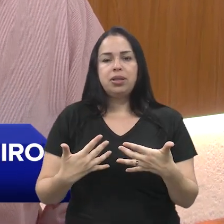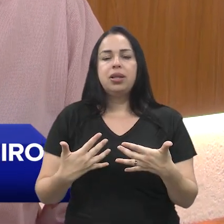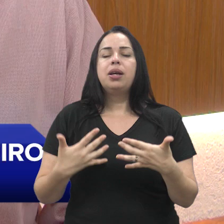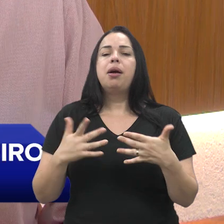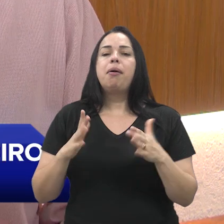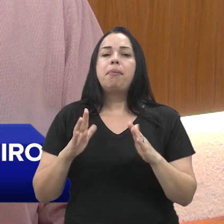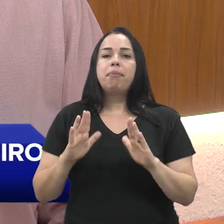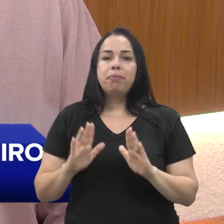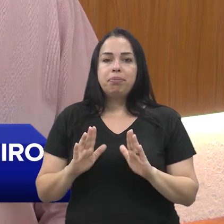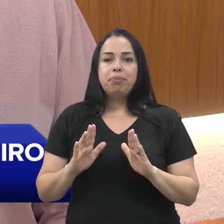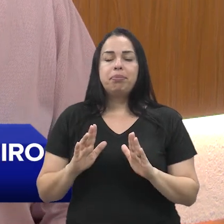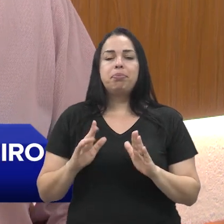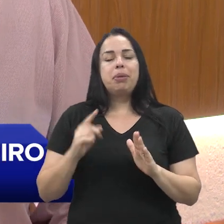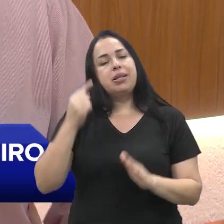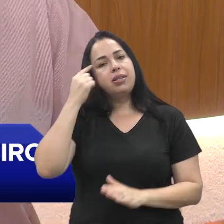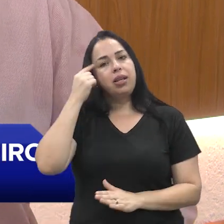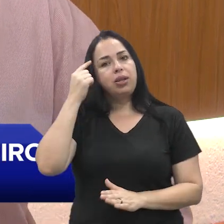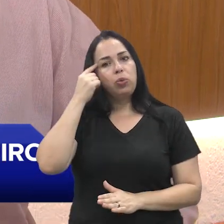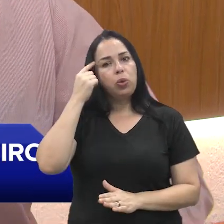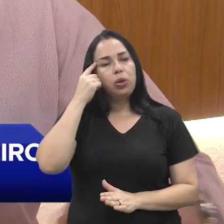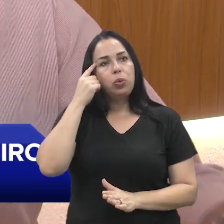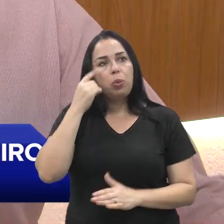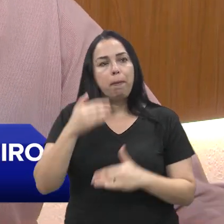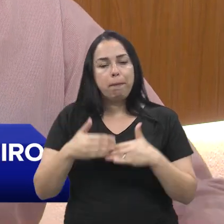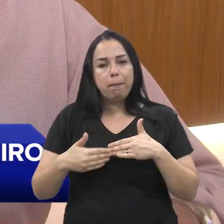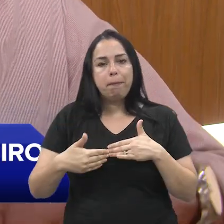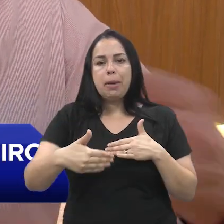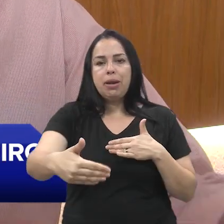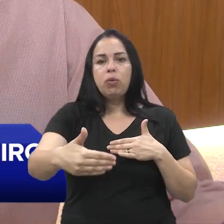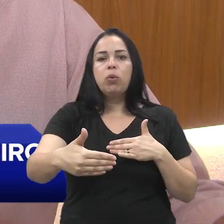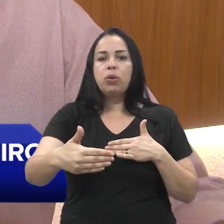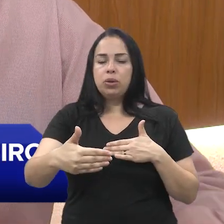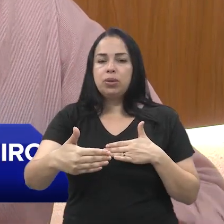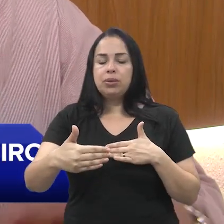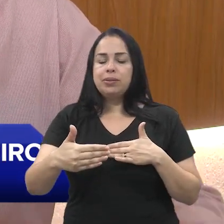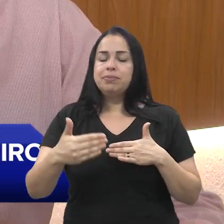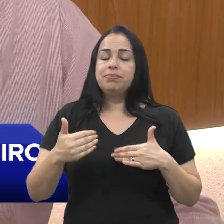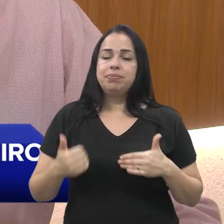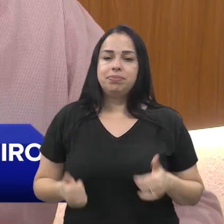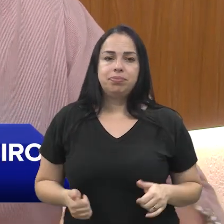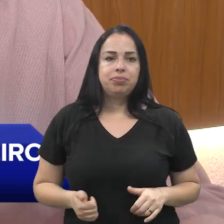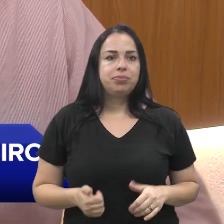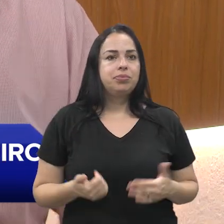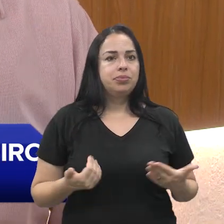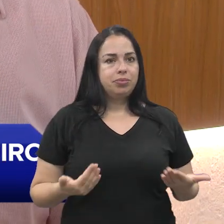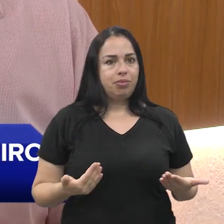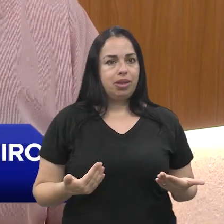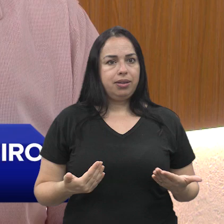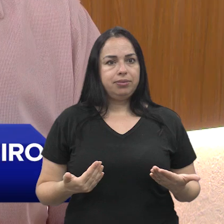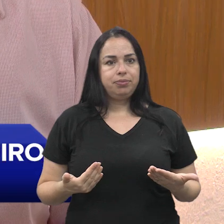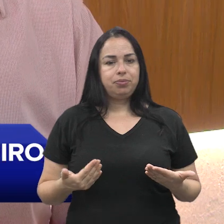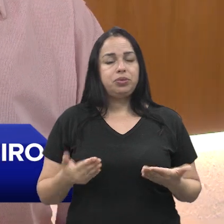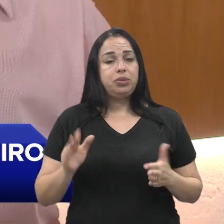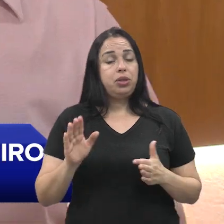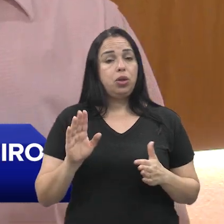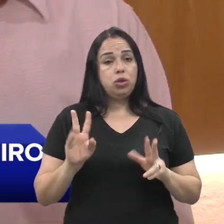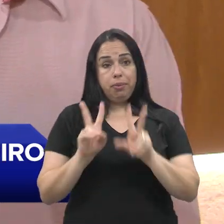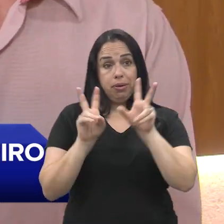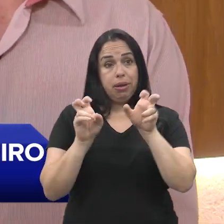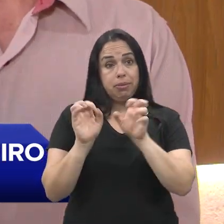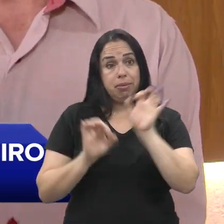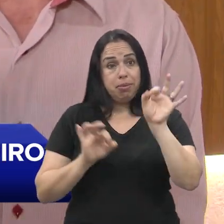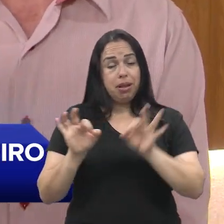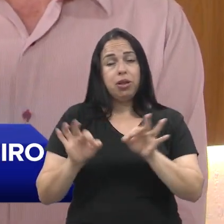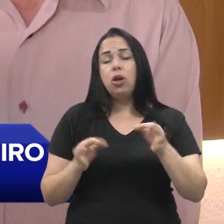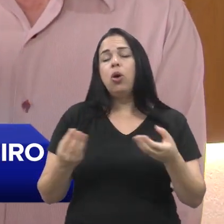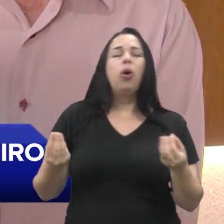falaremos sobre isso em outra circunstância, visão de mais prazo, de longo prazo e de médio prazo. E quando a gente fala